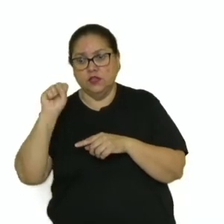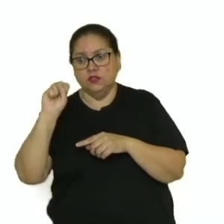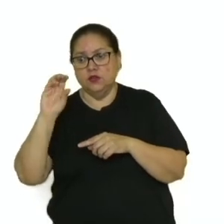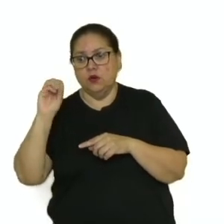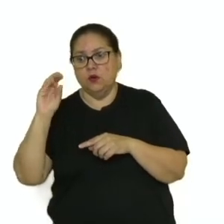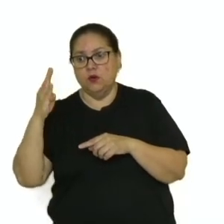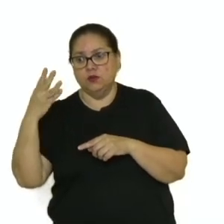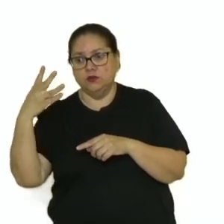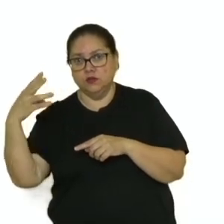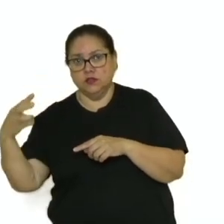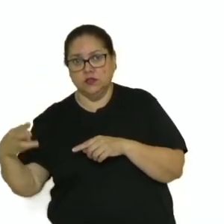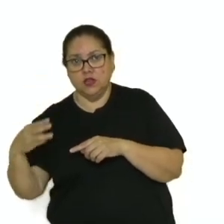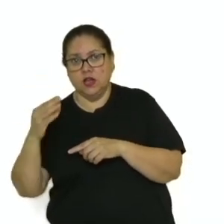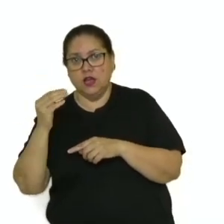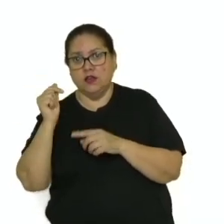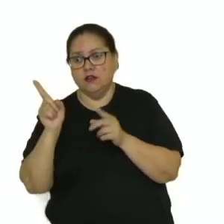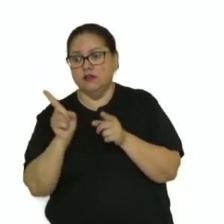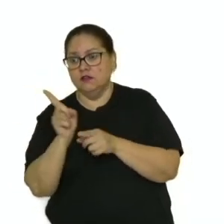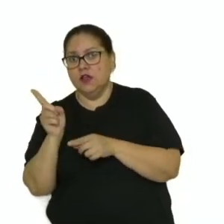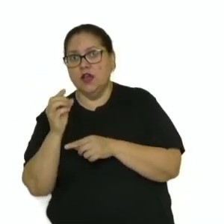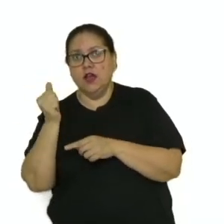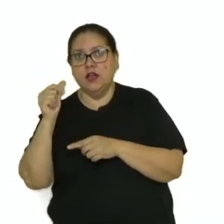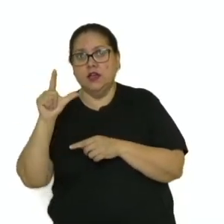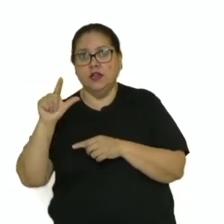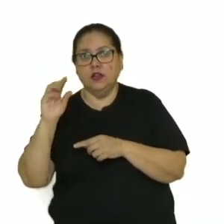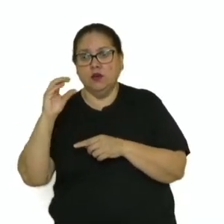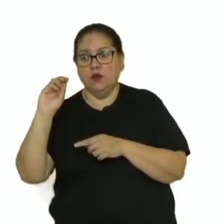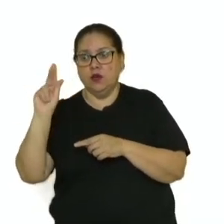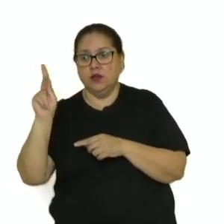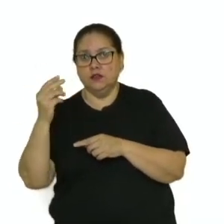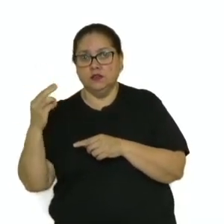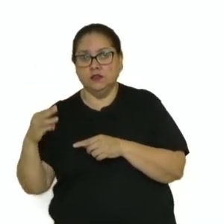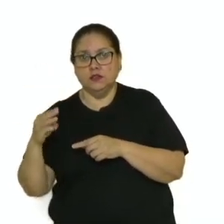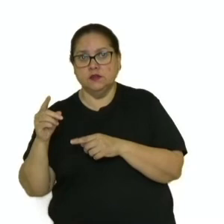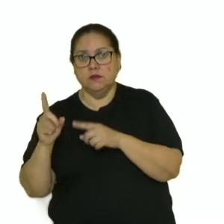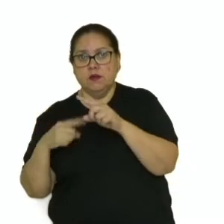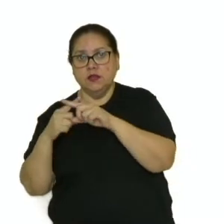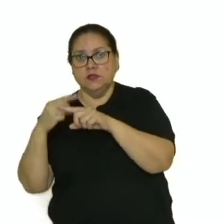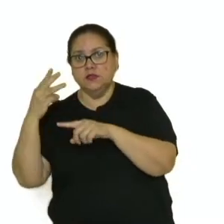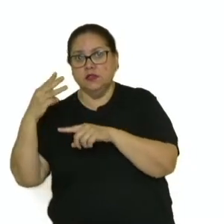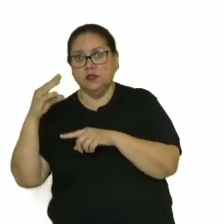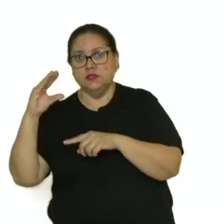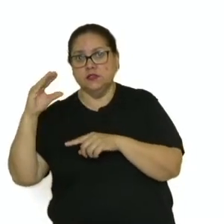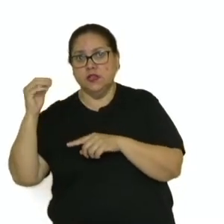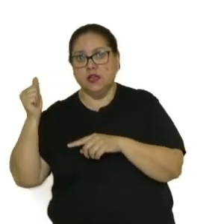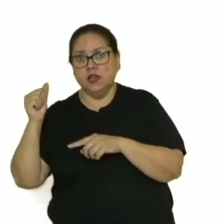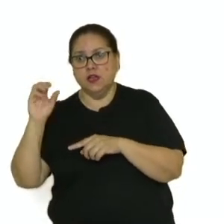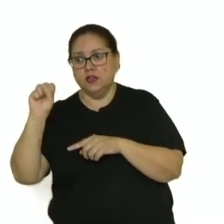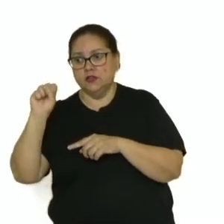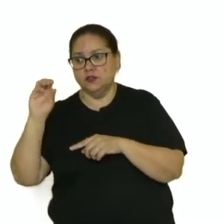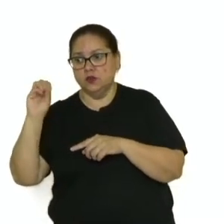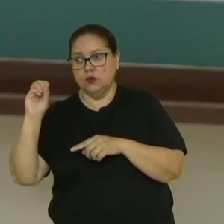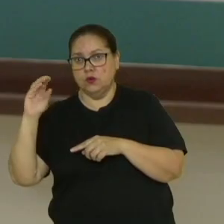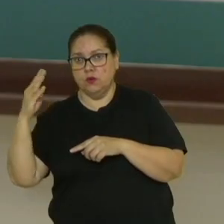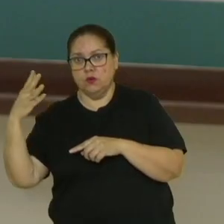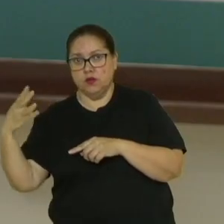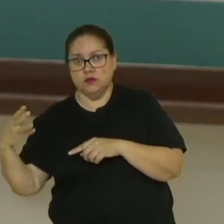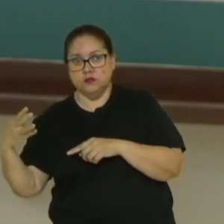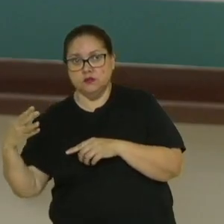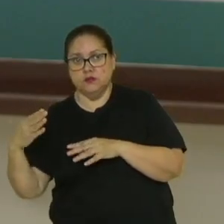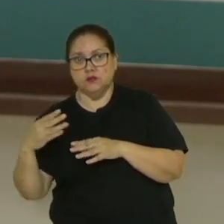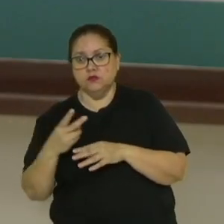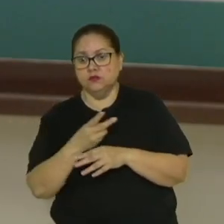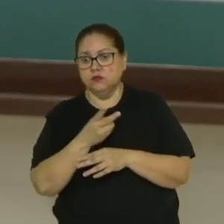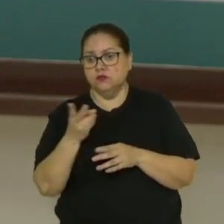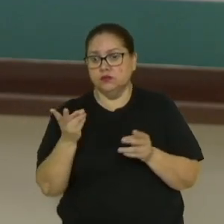Al2SO4 formando AlOH3 mais CaSO4. Então, a reação mencionada no enunciado é uma reação de